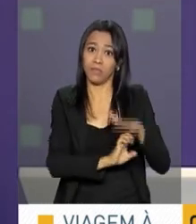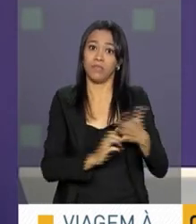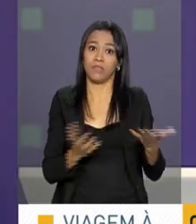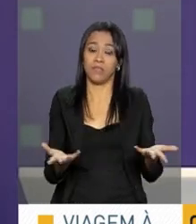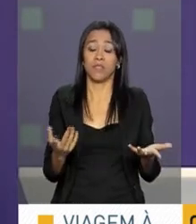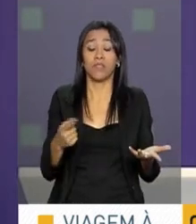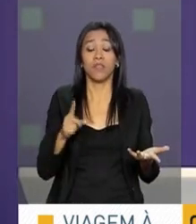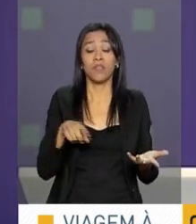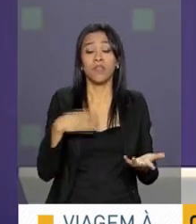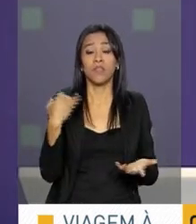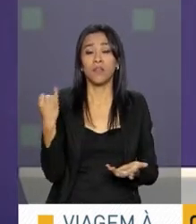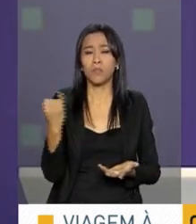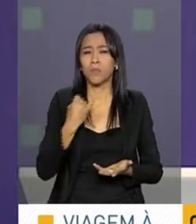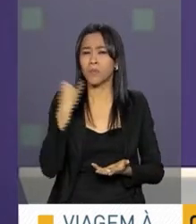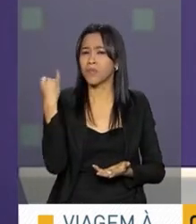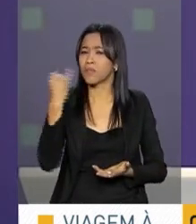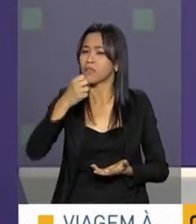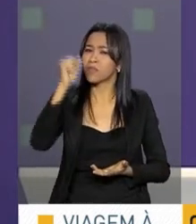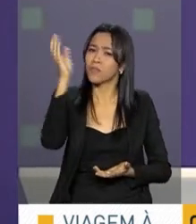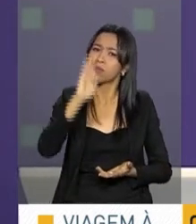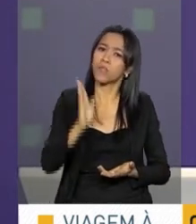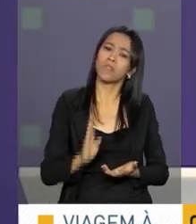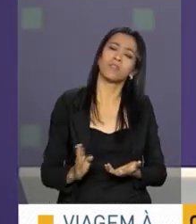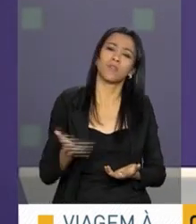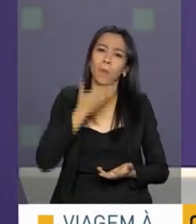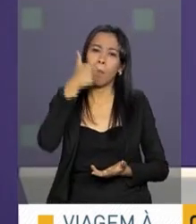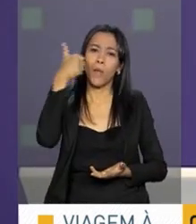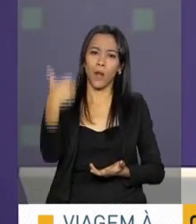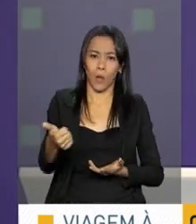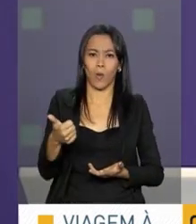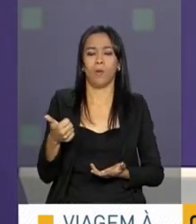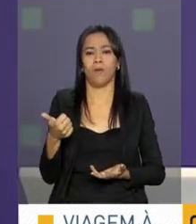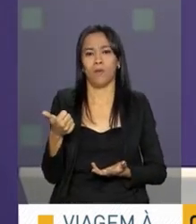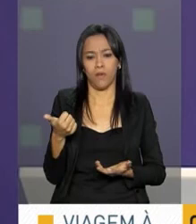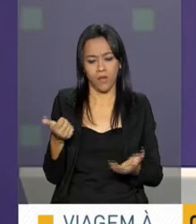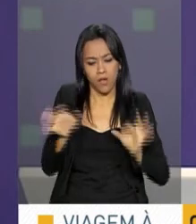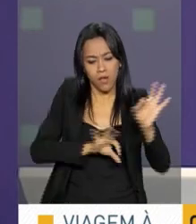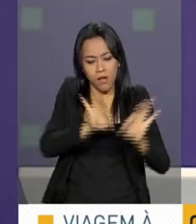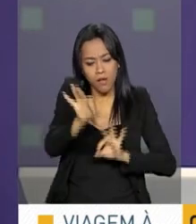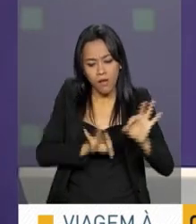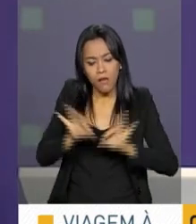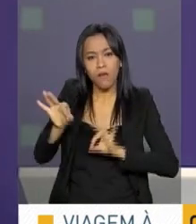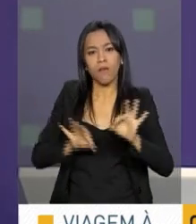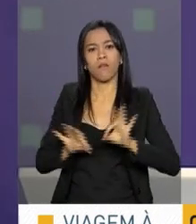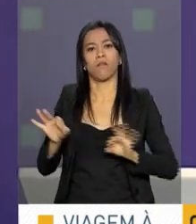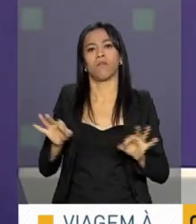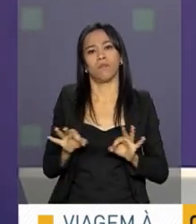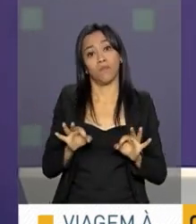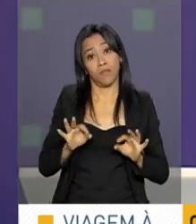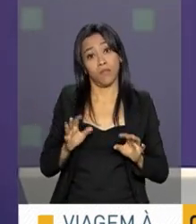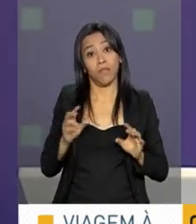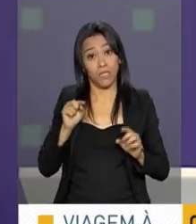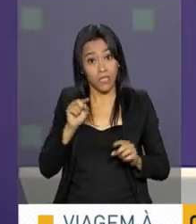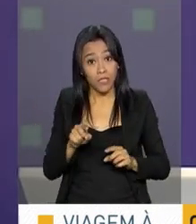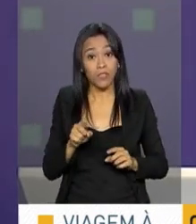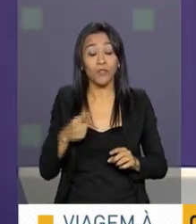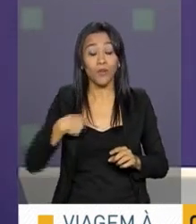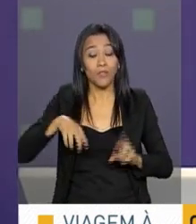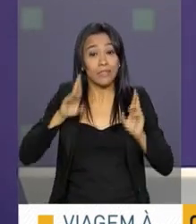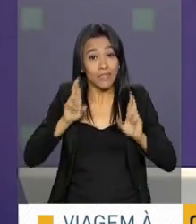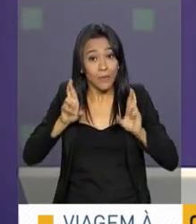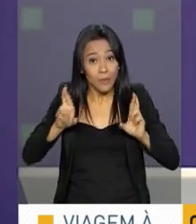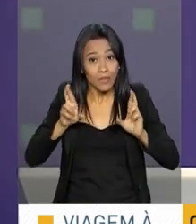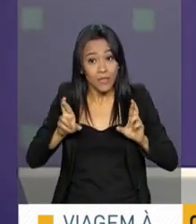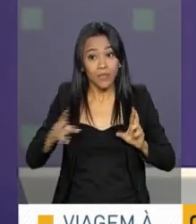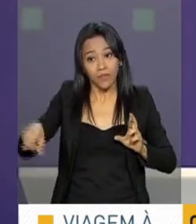e é fundamental que o Brasil, não é, melhore e alavanque a sua infraestrutura. E para isso, nós contamos muito,